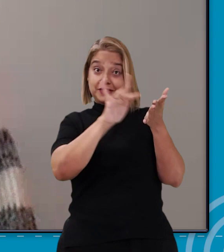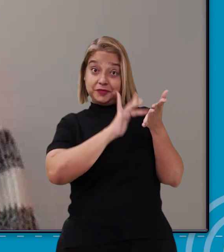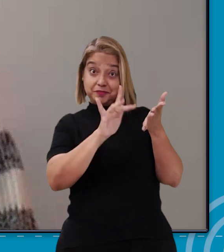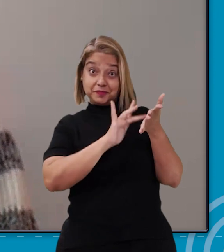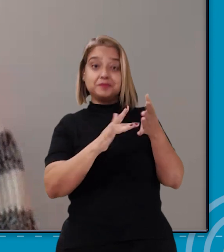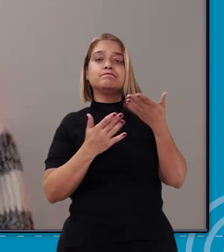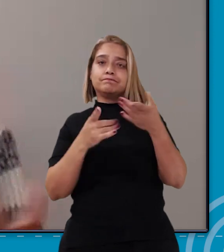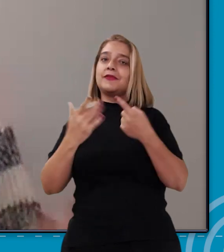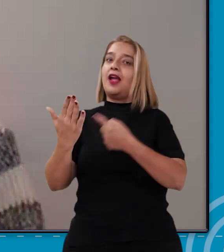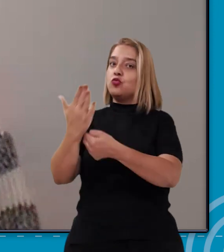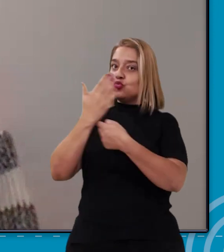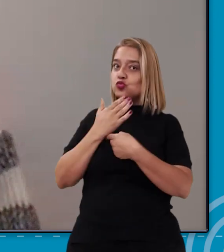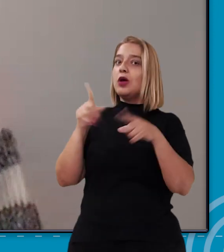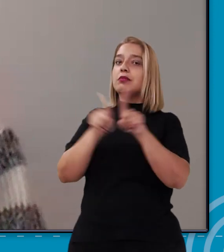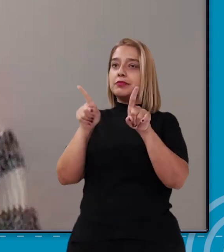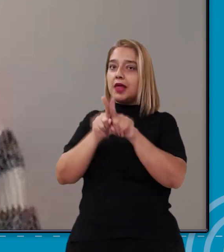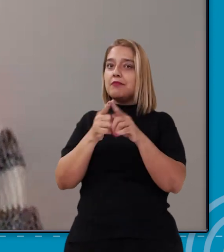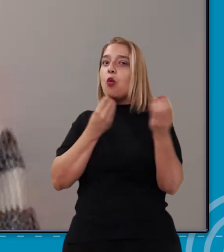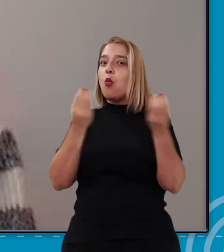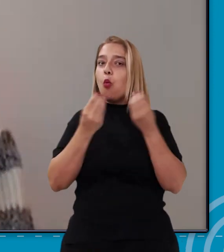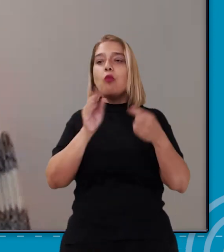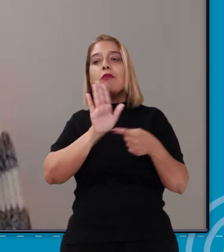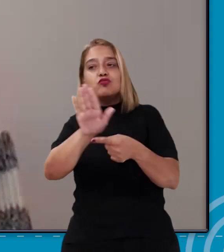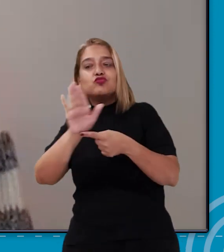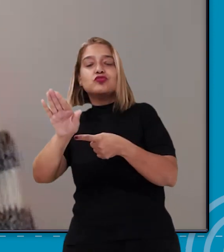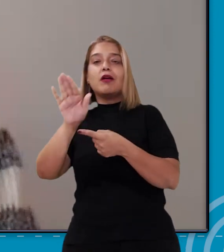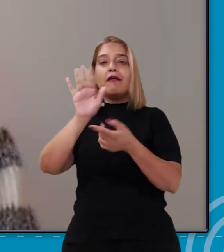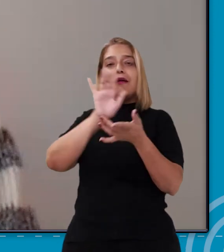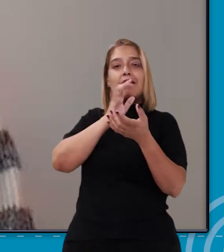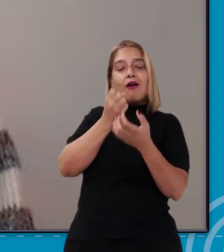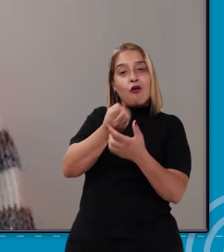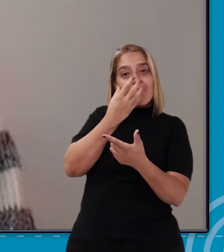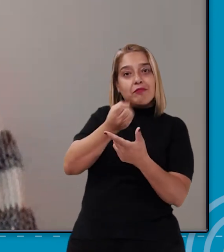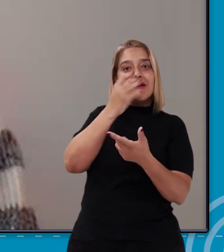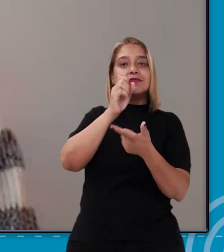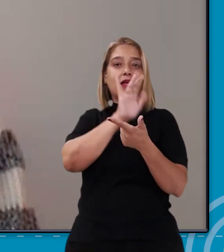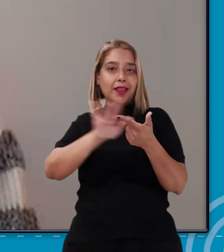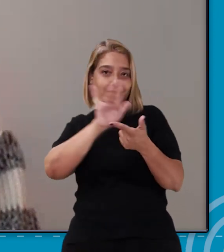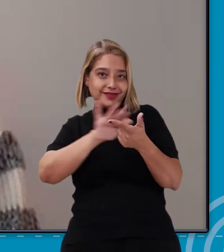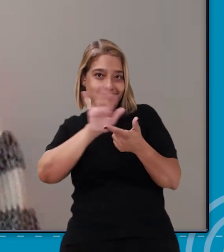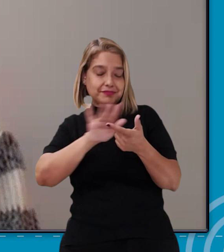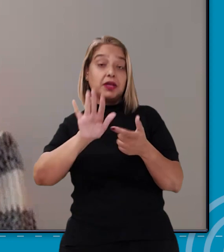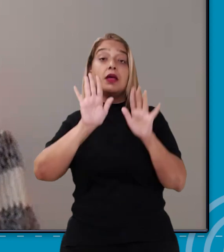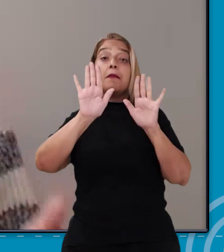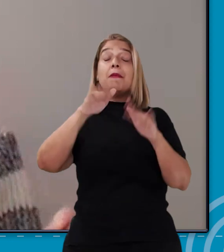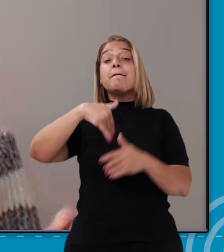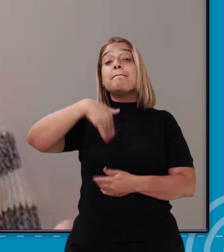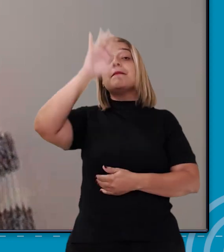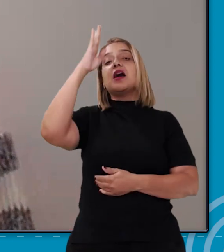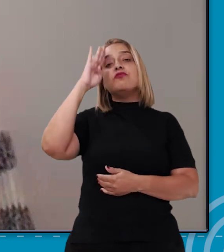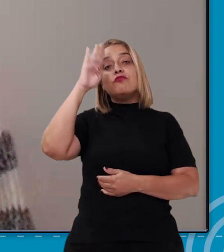esse tipo de atividade. E é claro que elas ajudam muito no processo de alfabetização e letramento.